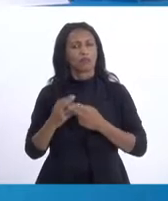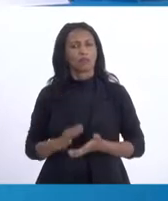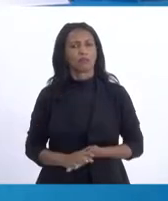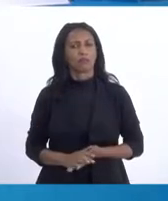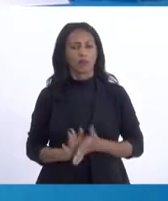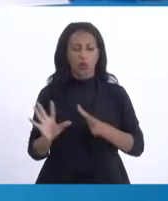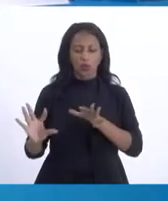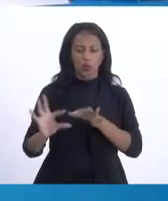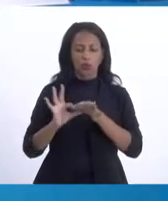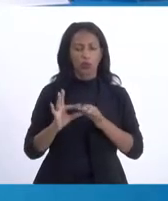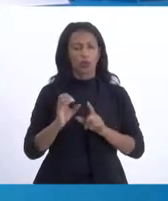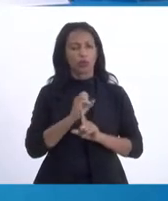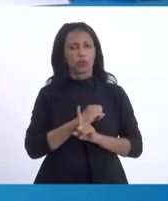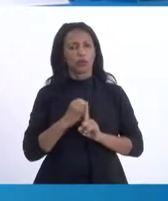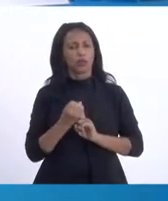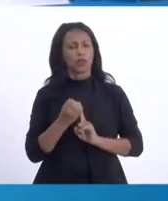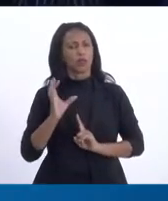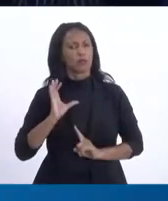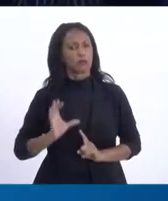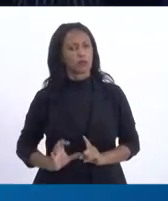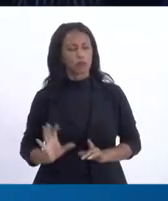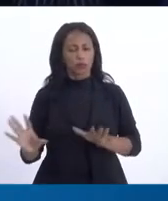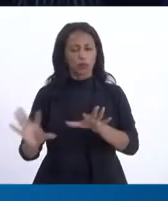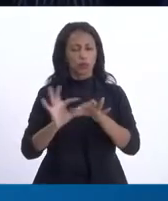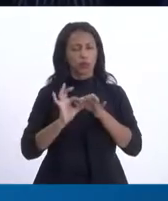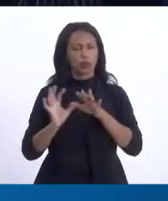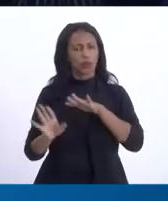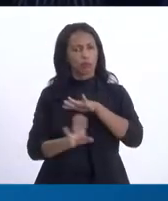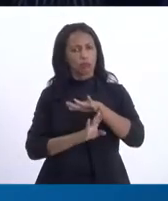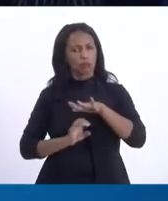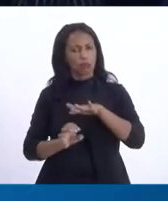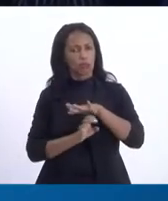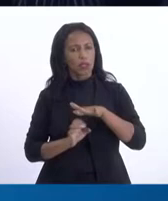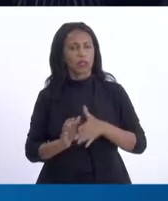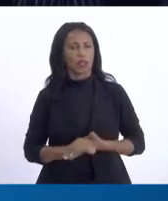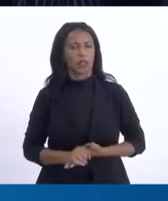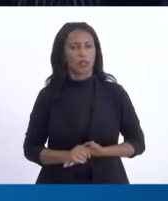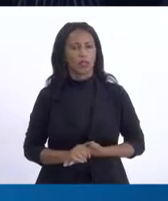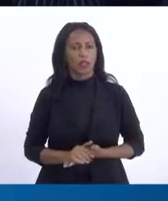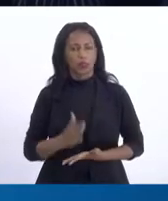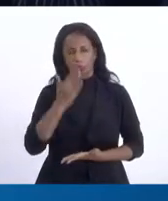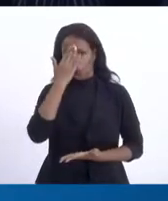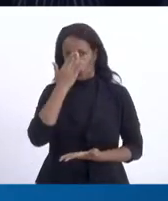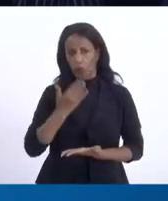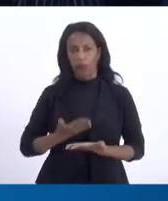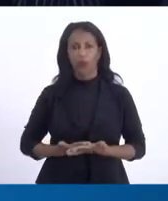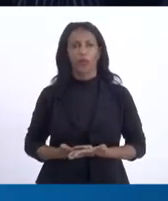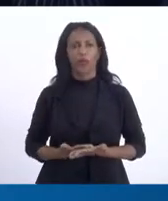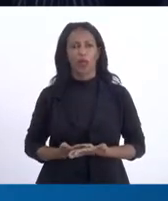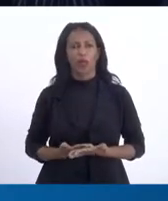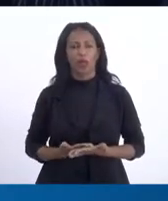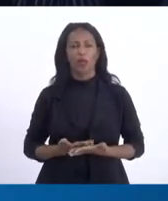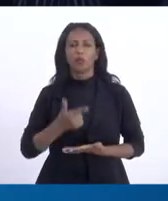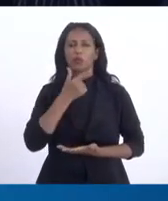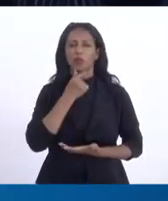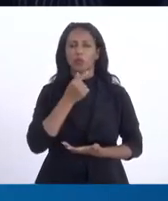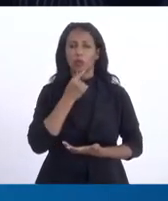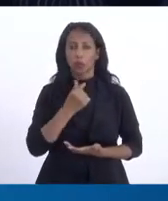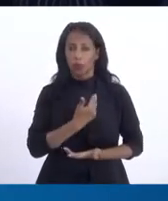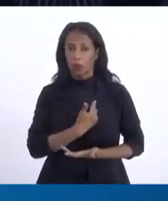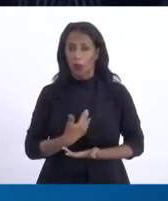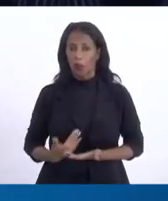de unir a sociedade civil, de unir o empresariado fluminense, de confiar nos seus homens